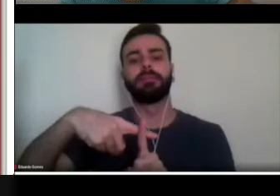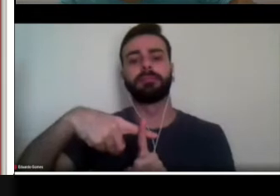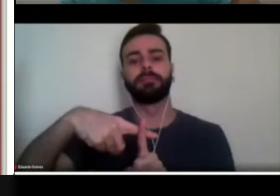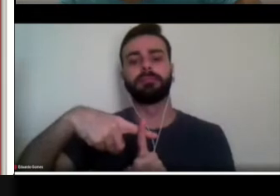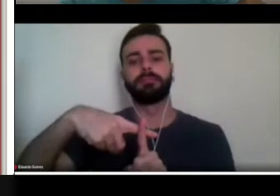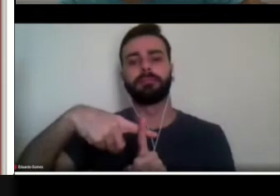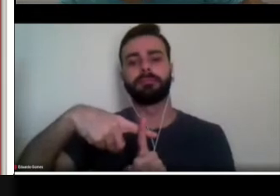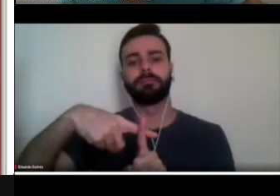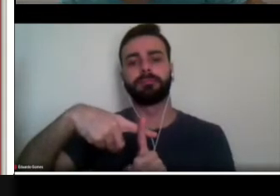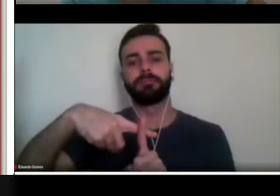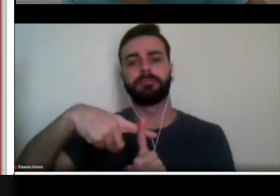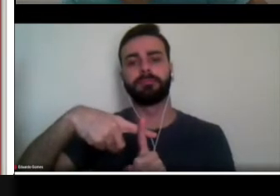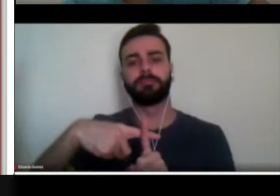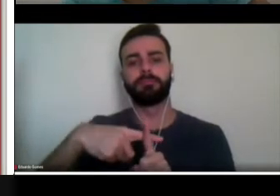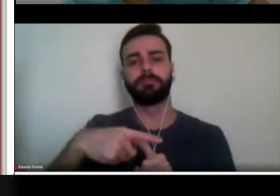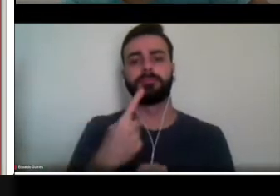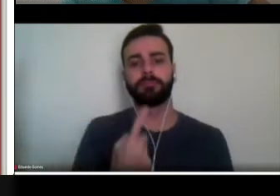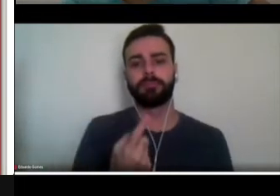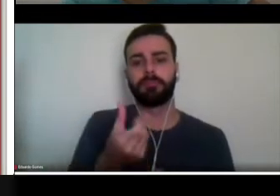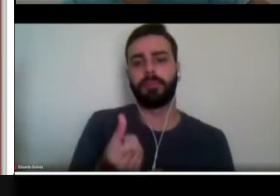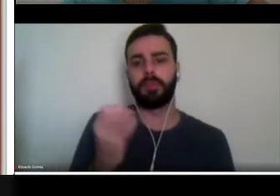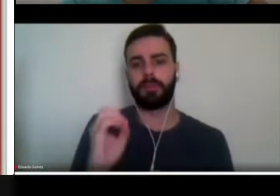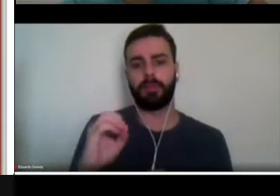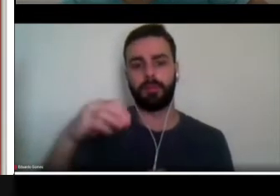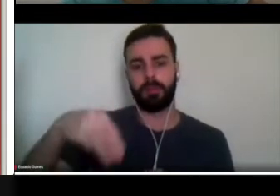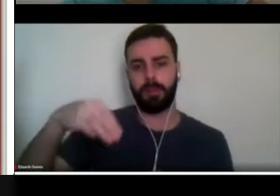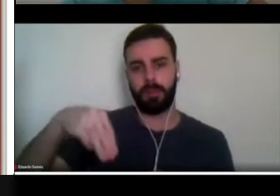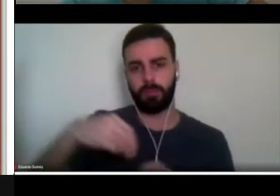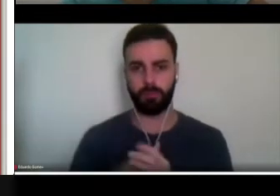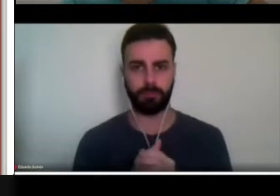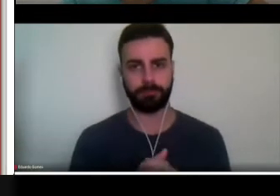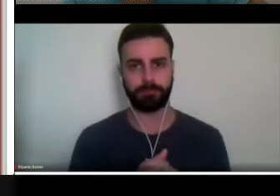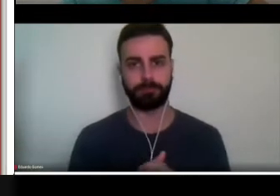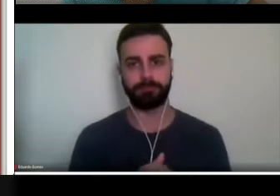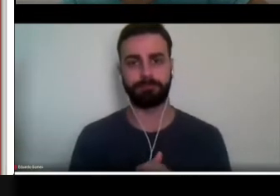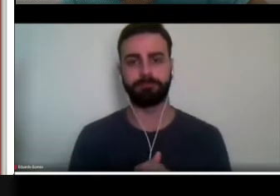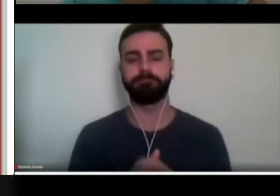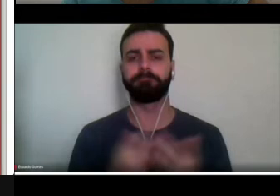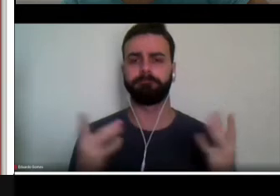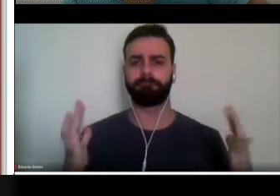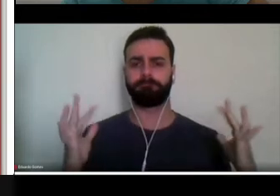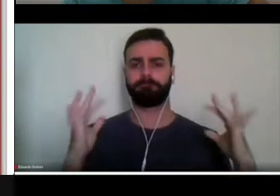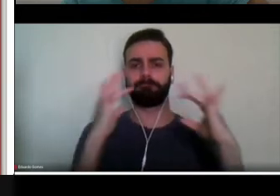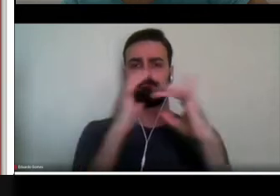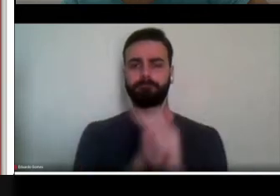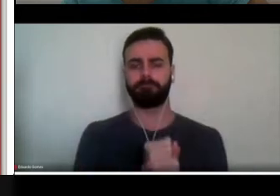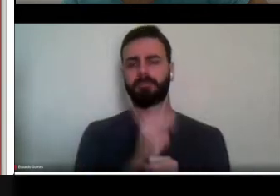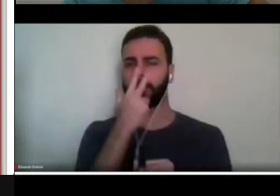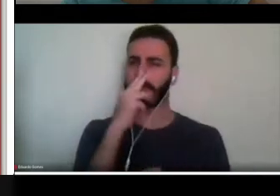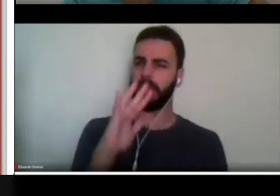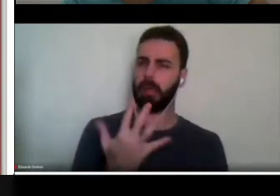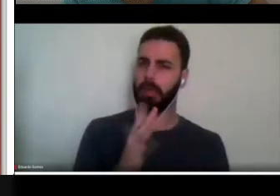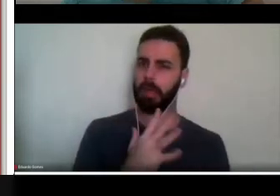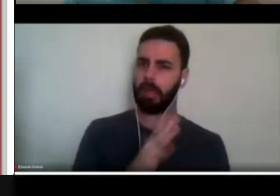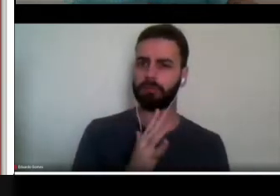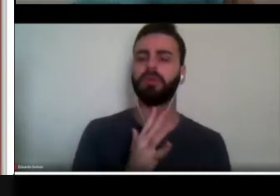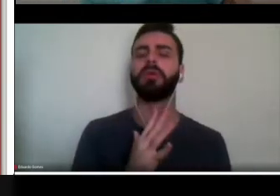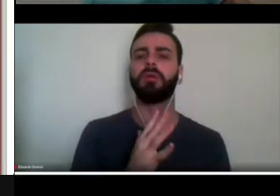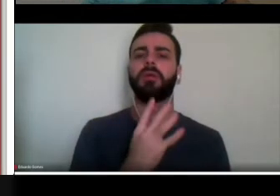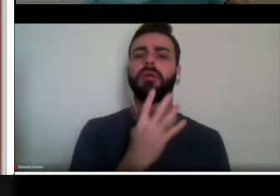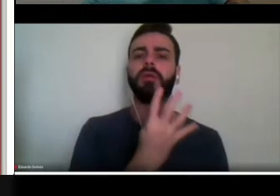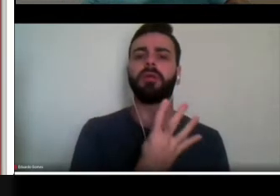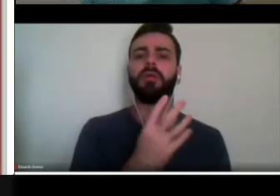160 metros, que vai dar mais ou menos uns 487